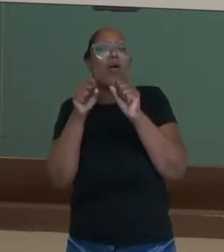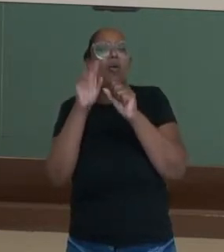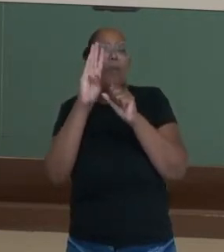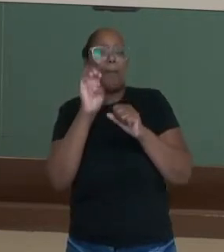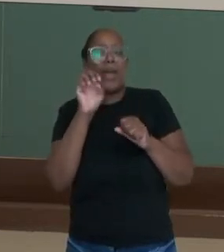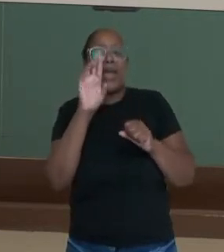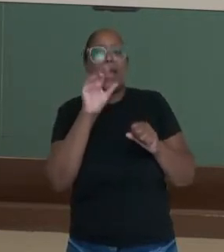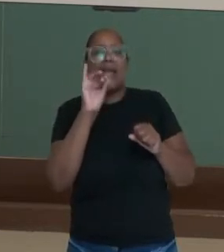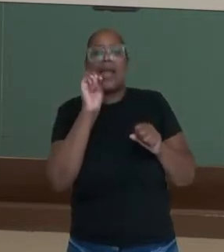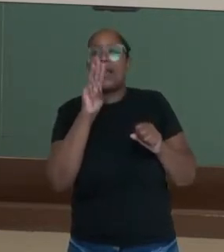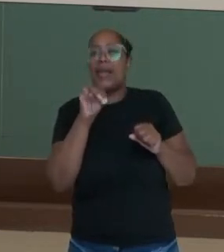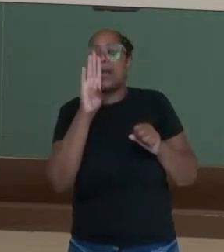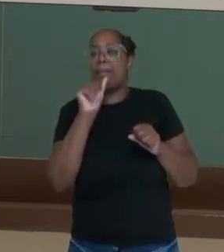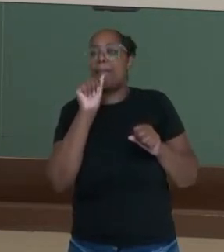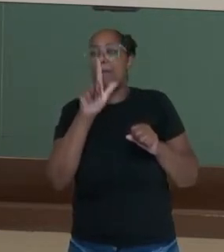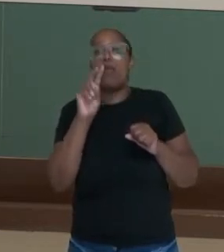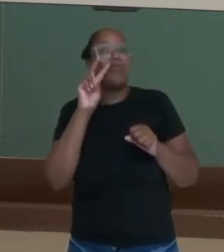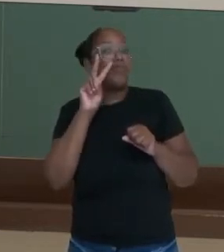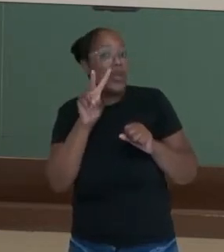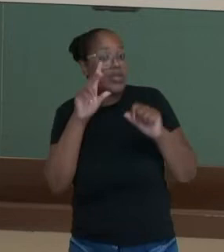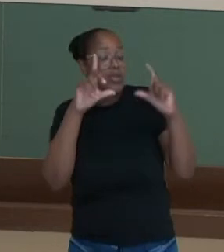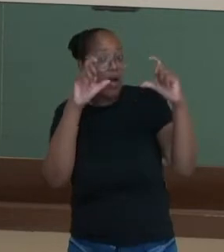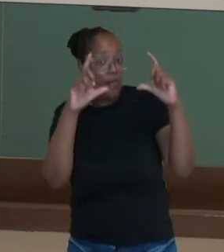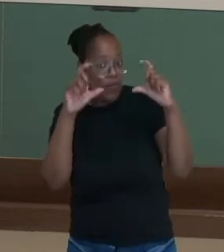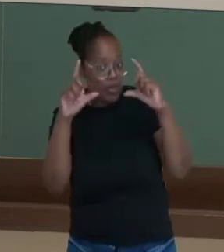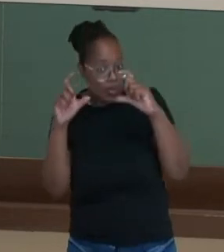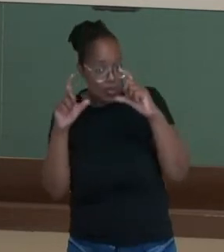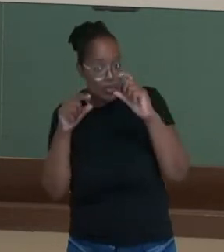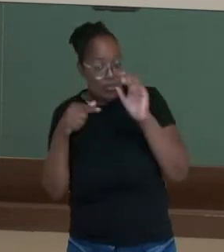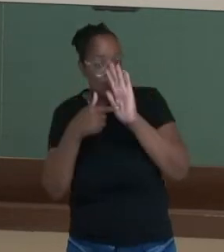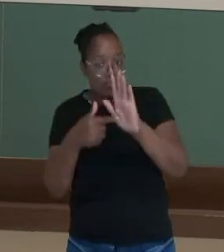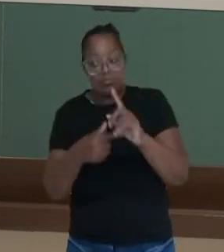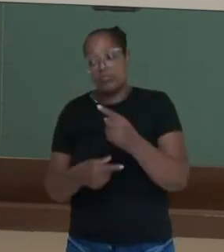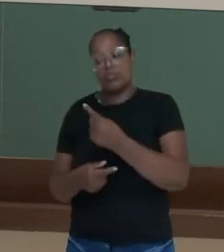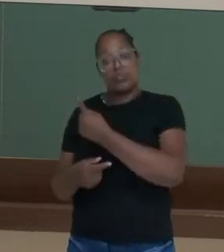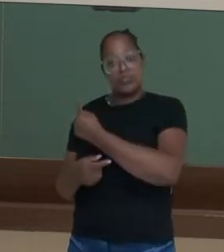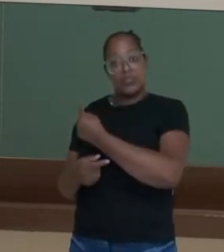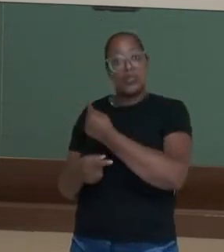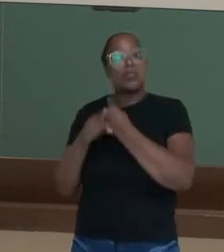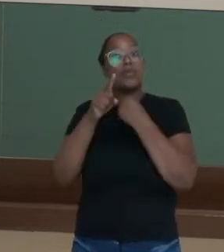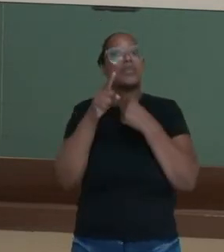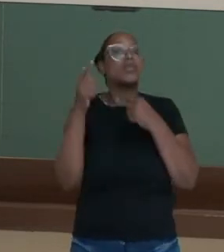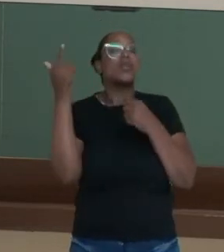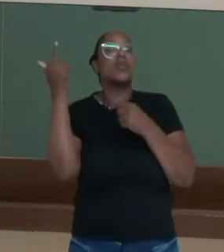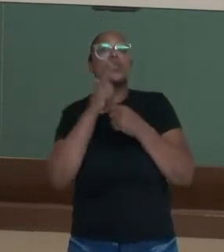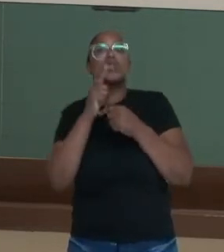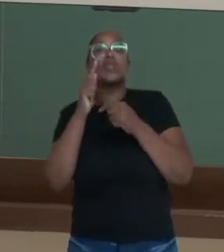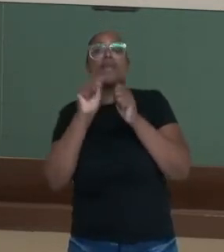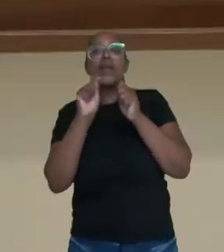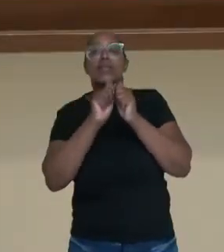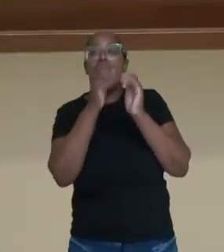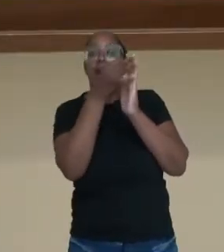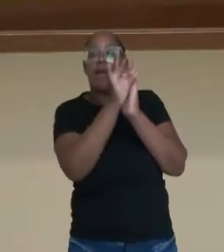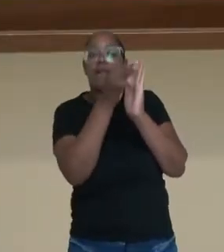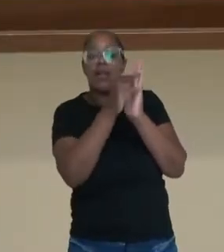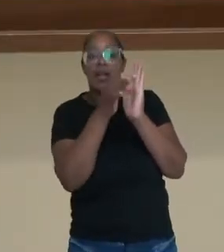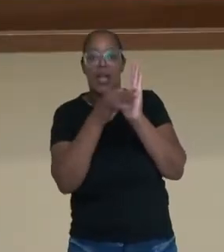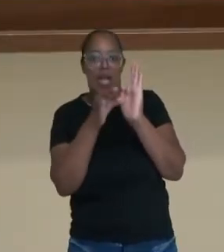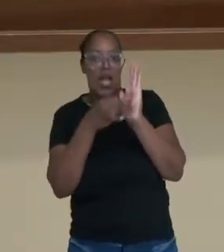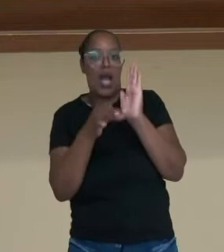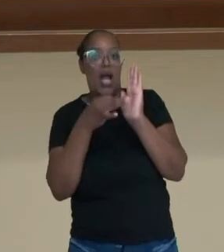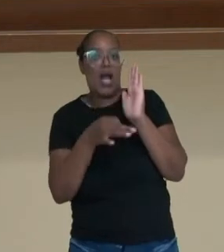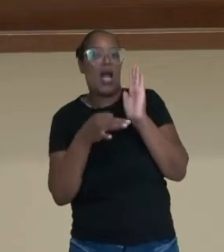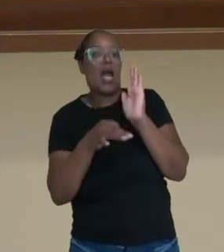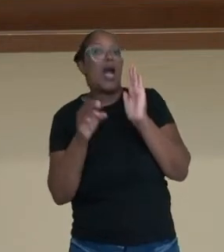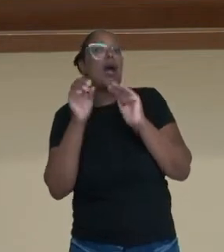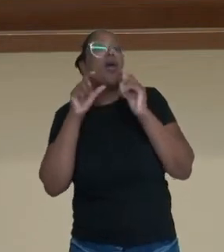Ó, utilize a imagem que eu estou colocando aqui no nosso slide para você fazer a listinha aí de quais são